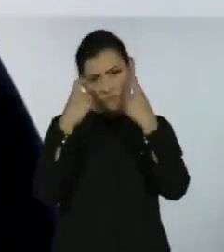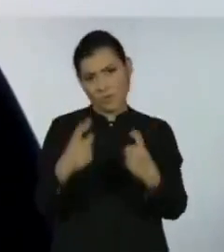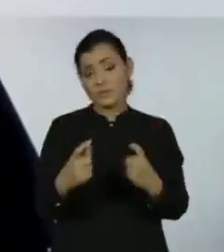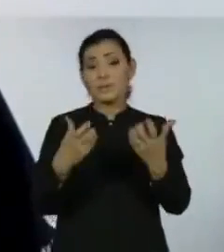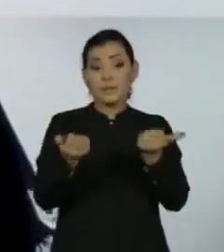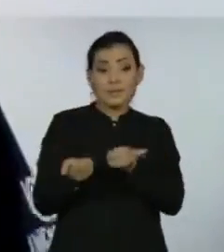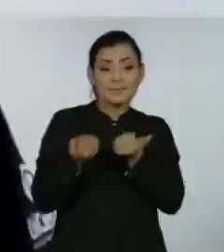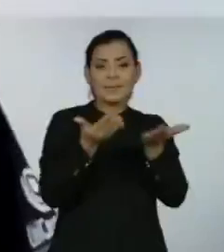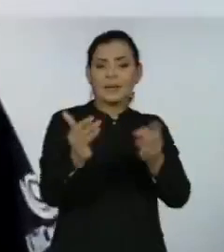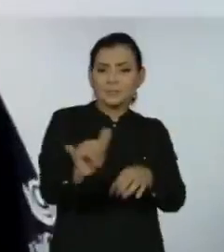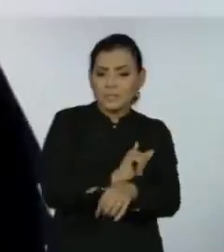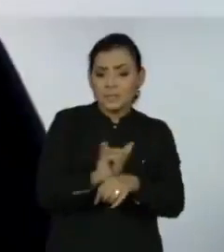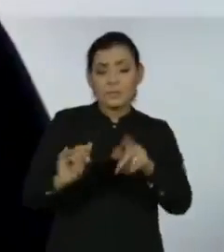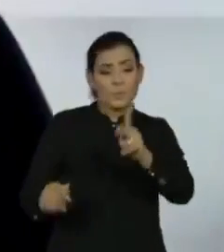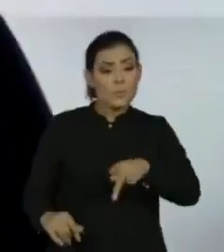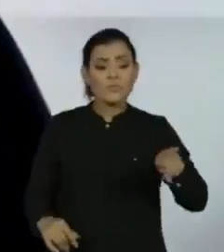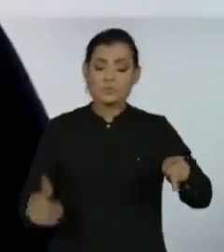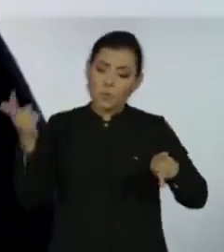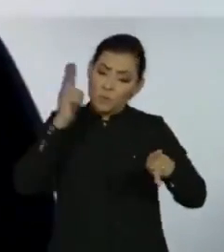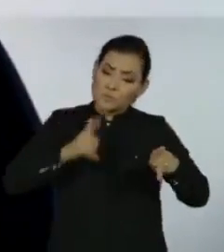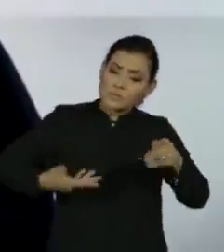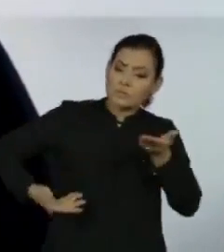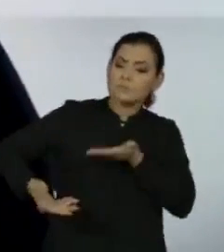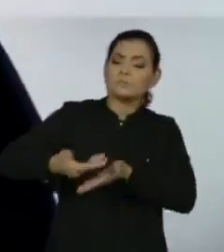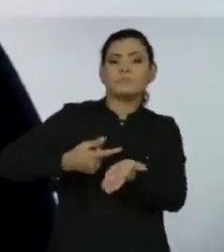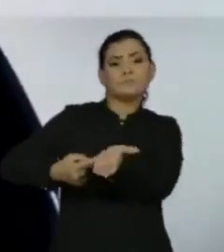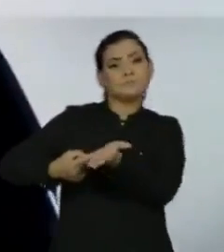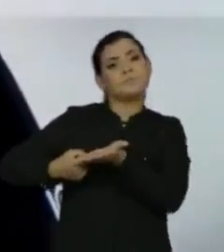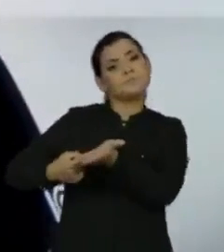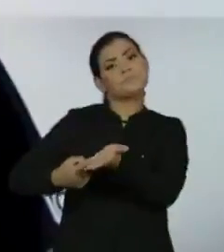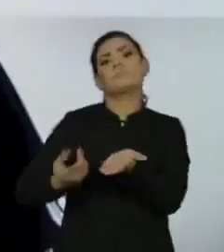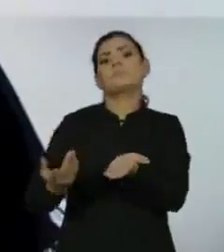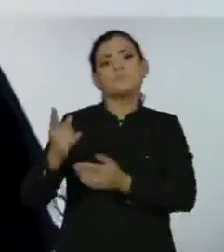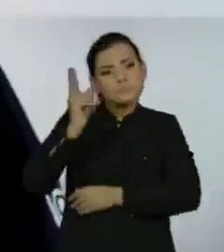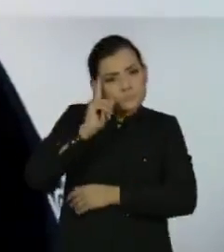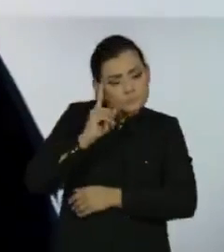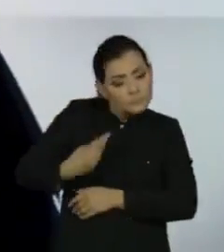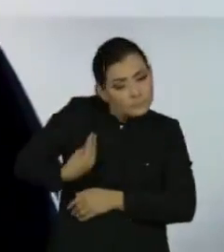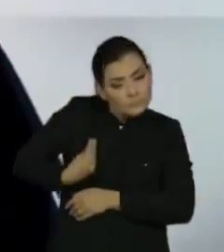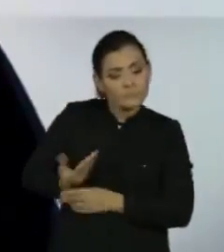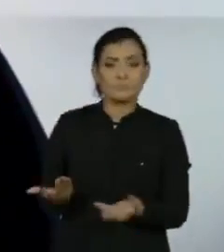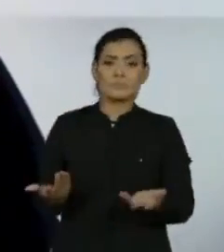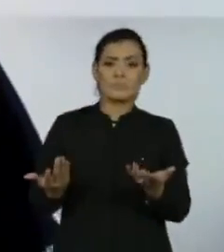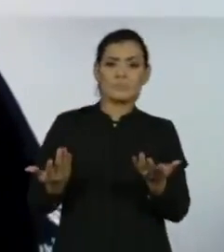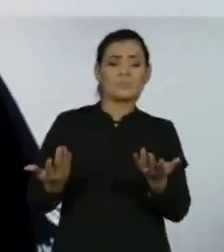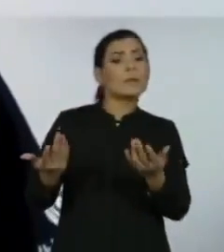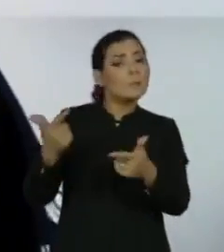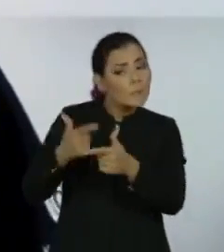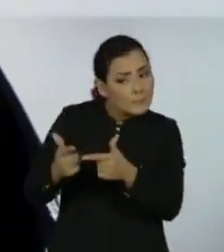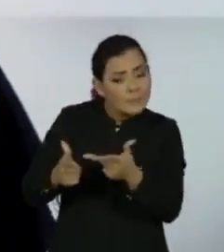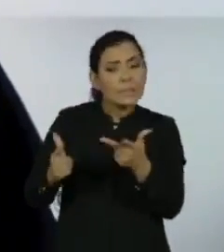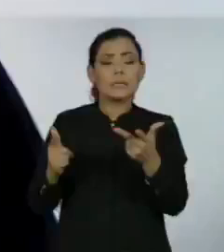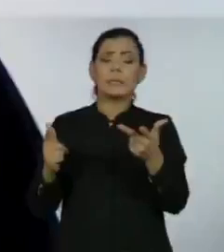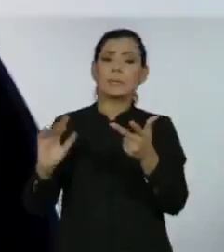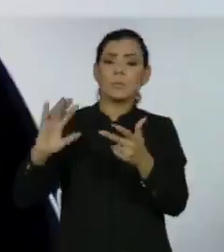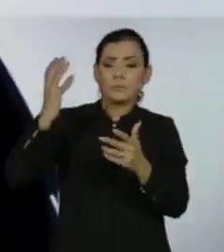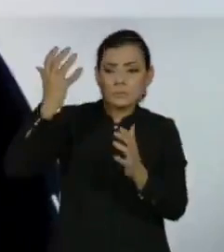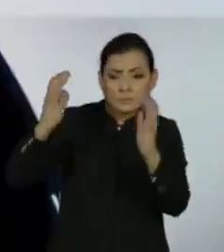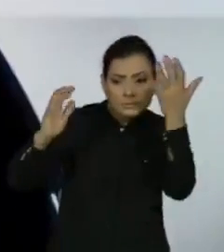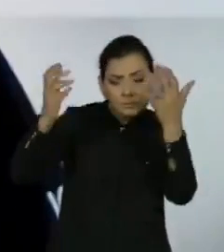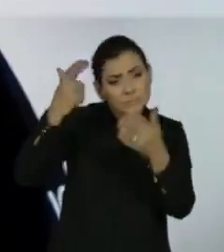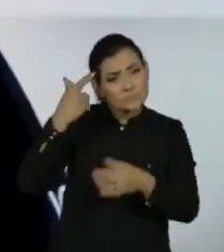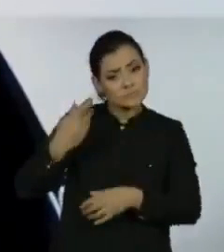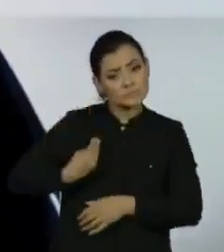de trabalho para que o professor saiba lidar com as intempéries do cotidiano, com as cóleras do cotidiano, com as